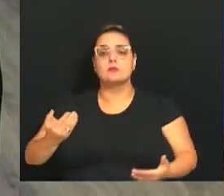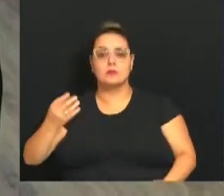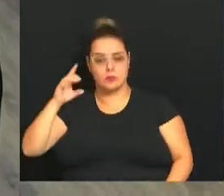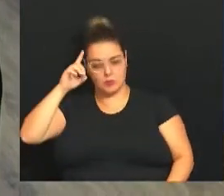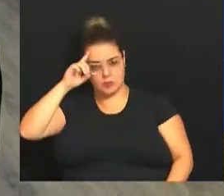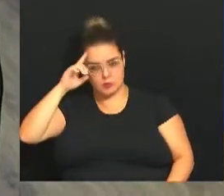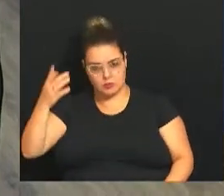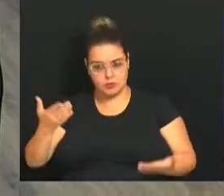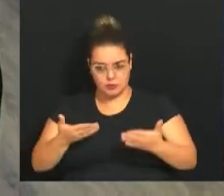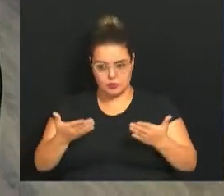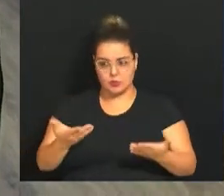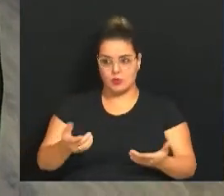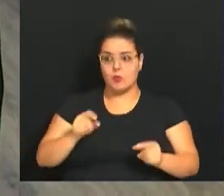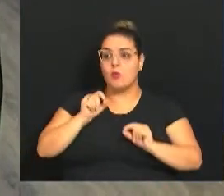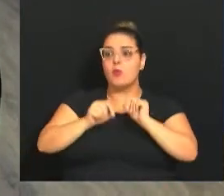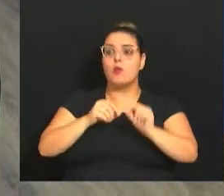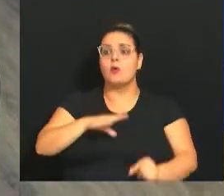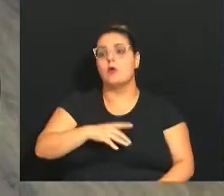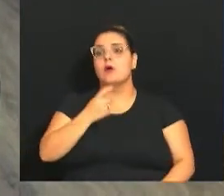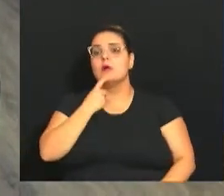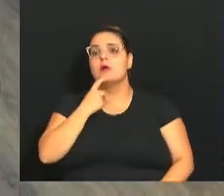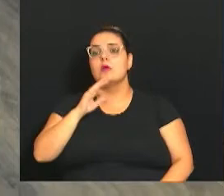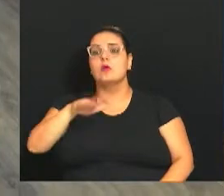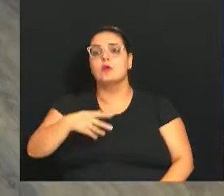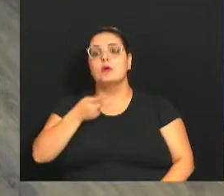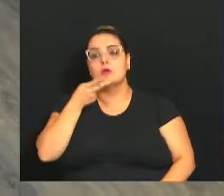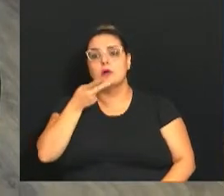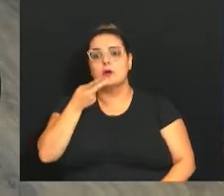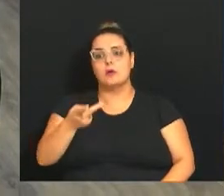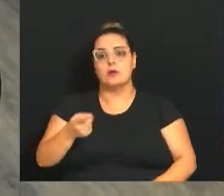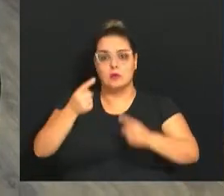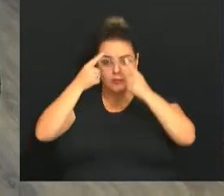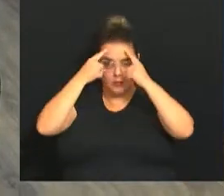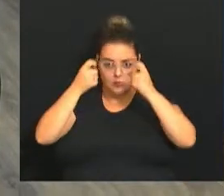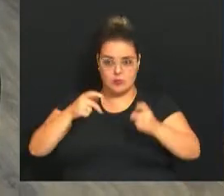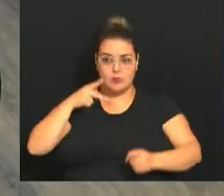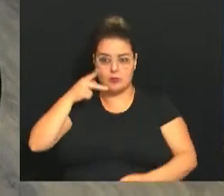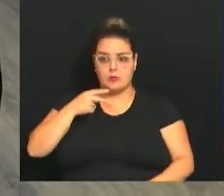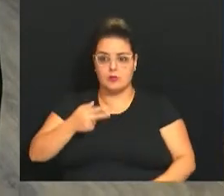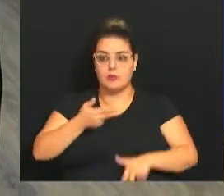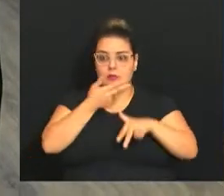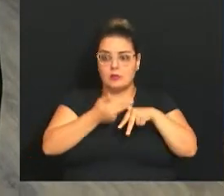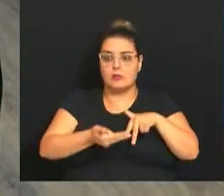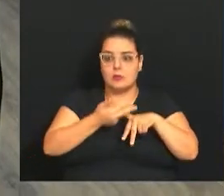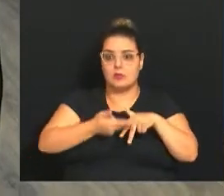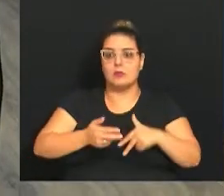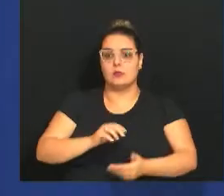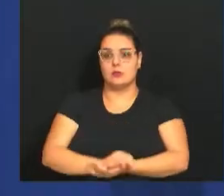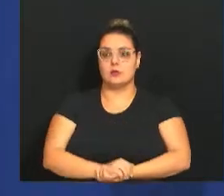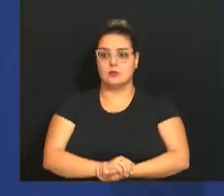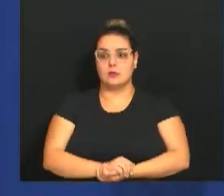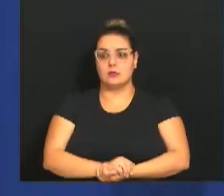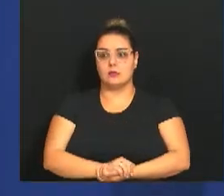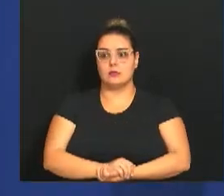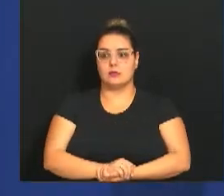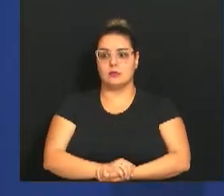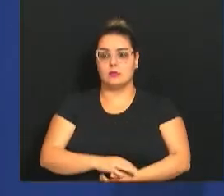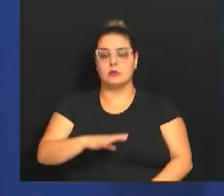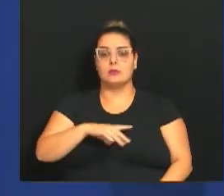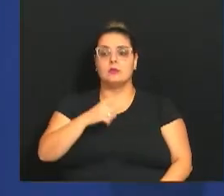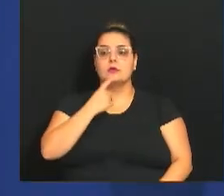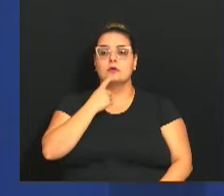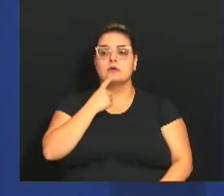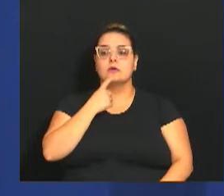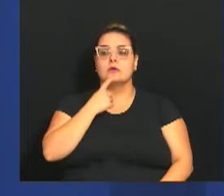Campinas a gente precisa mudar quando se fala em violência política de gênero? A gente tem em Campinas hoje